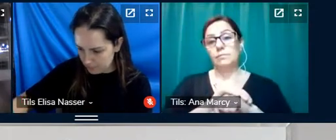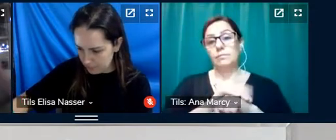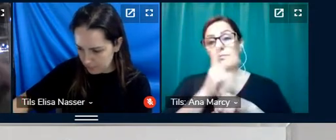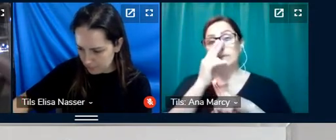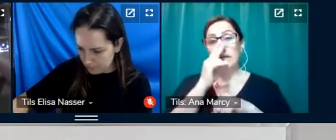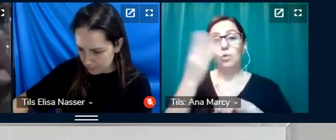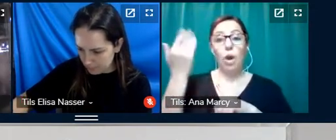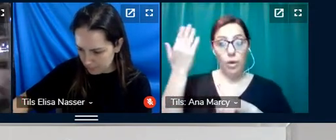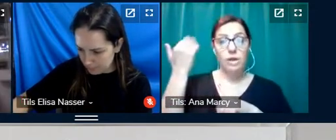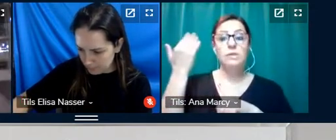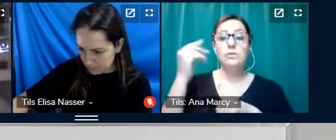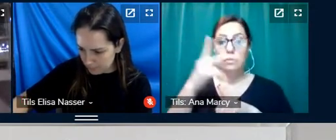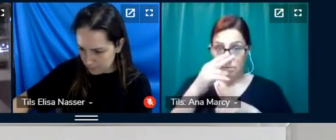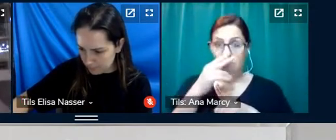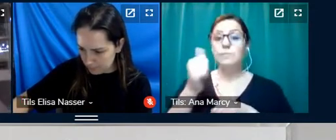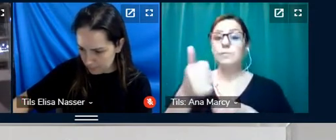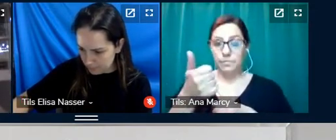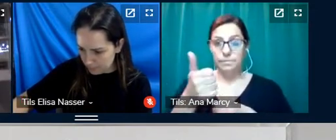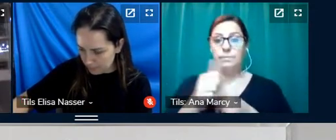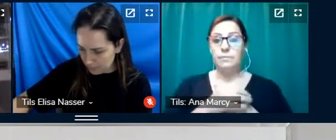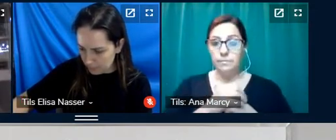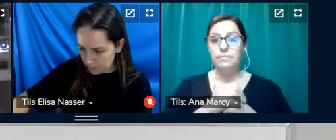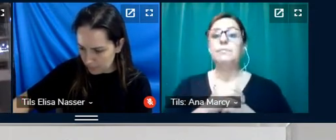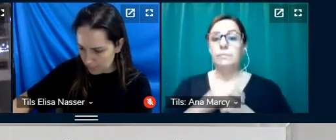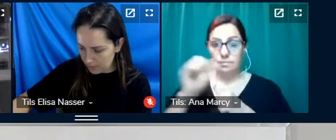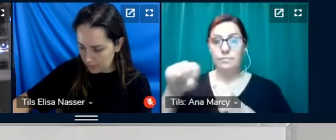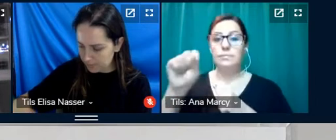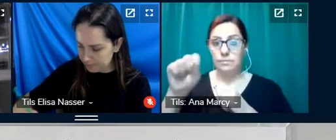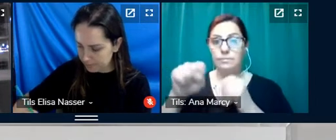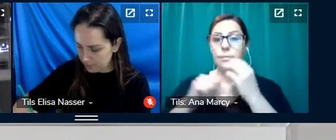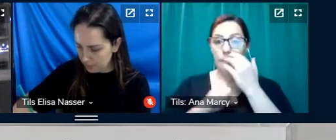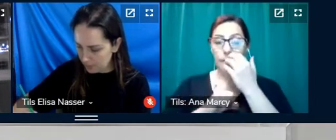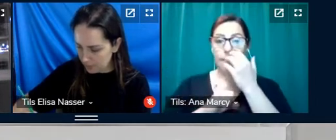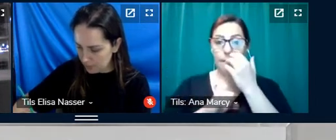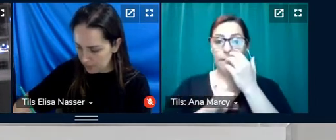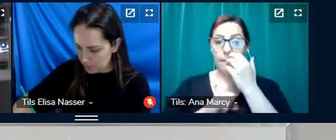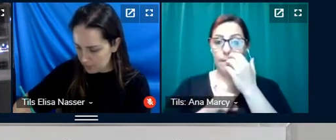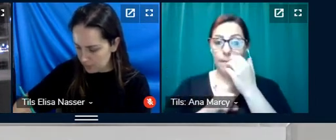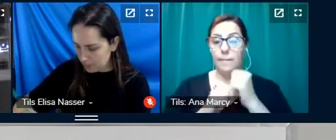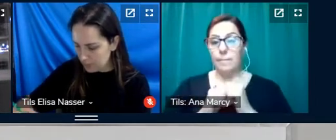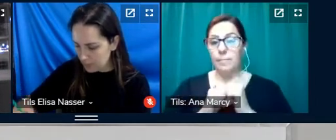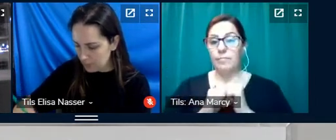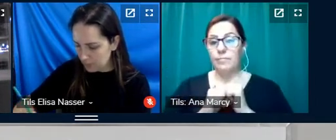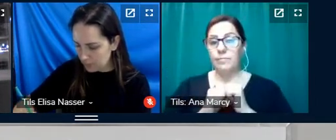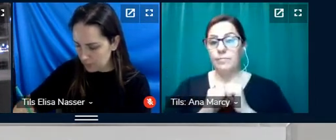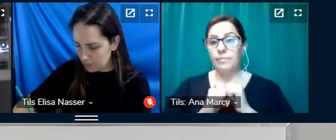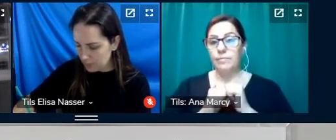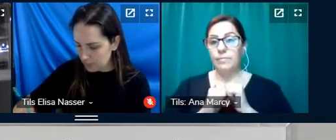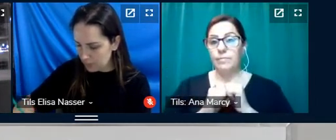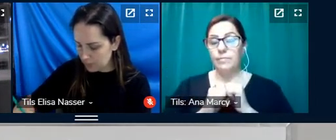Aqui nós temos um Fy. Que nem a gente fez antes. Tem que achar o Fx.